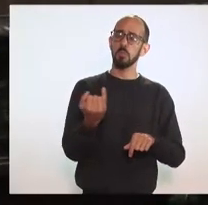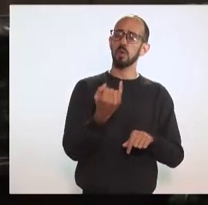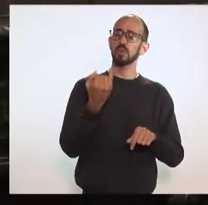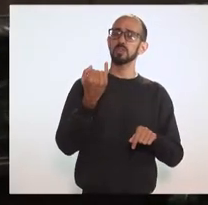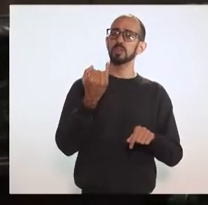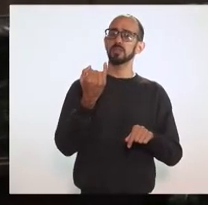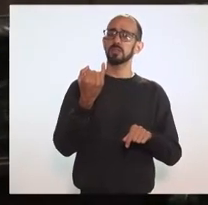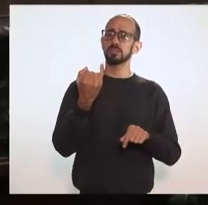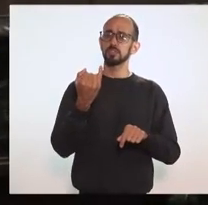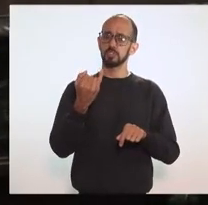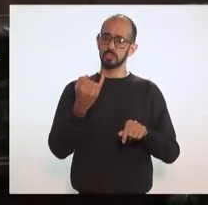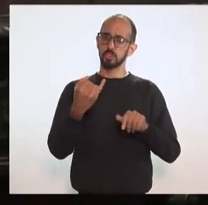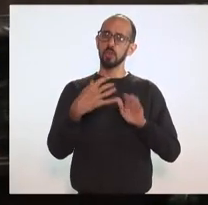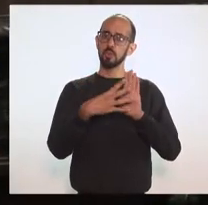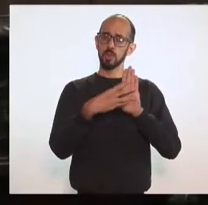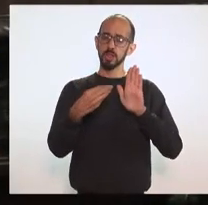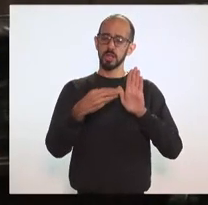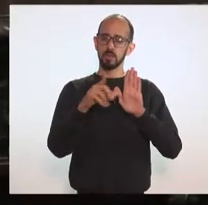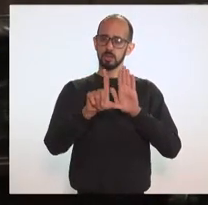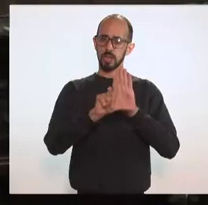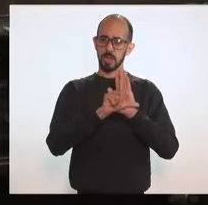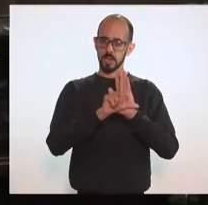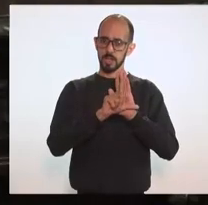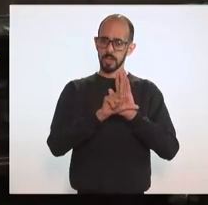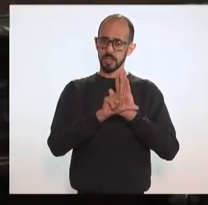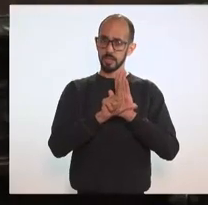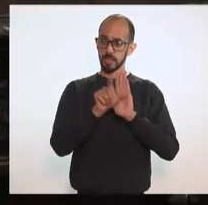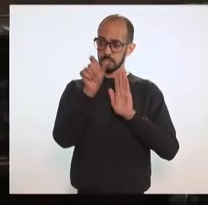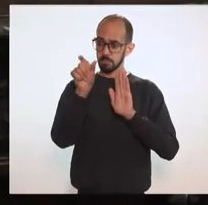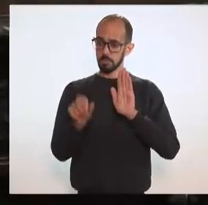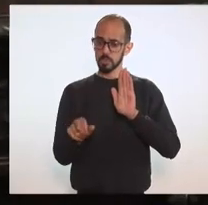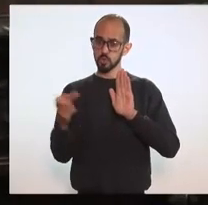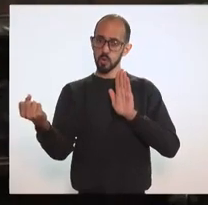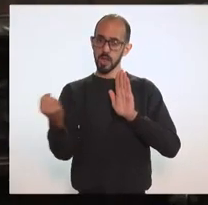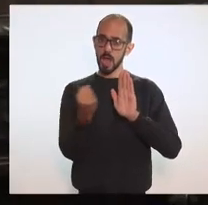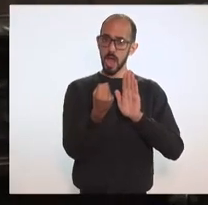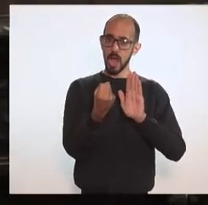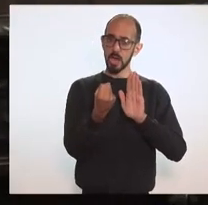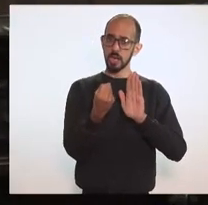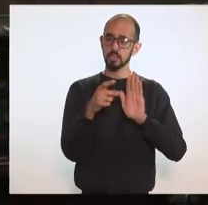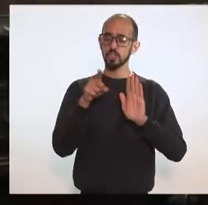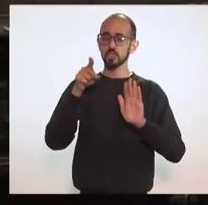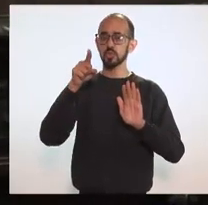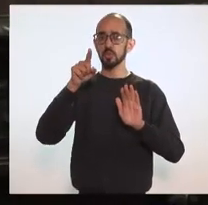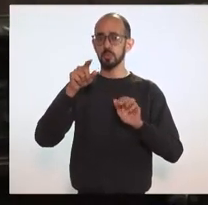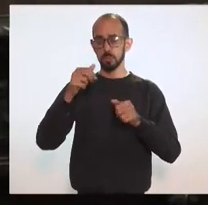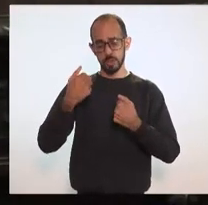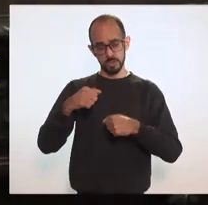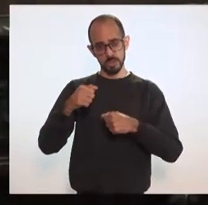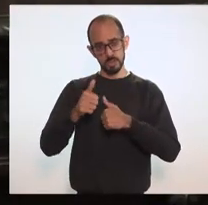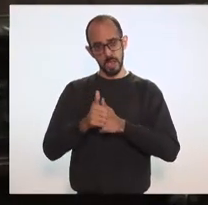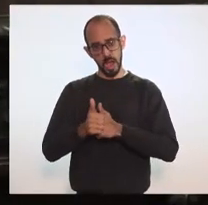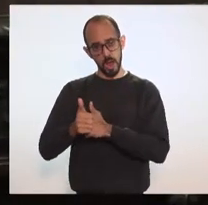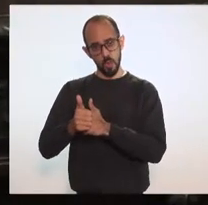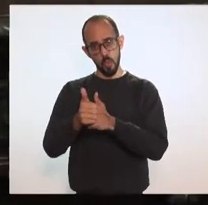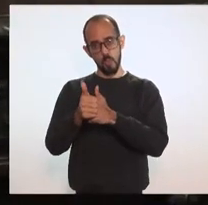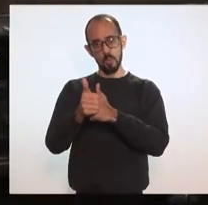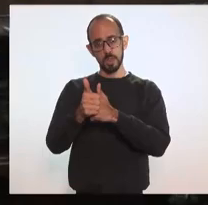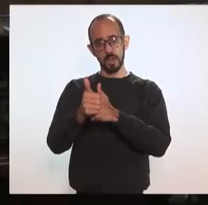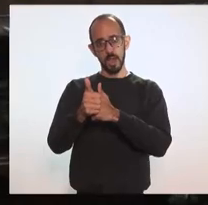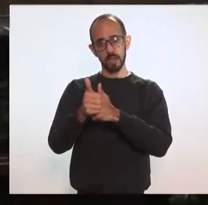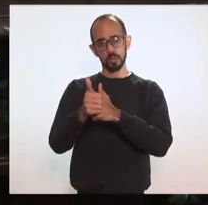na forma da lei que os agressores que cumprir as medidas protetivas possam ser monitorados de modo de